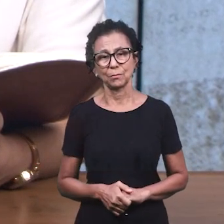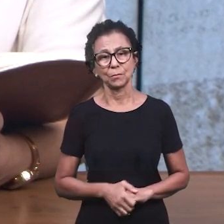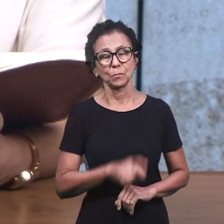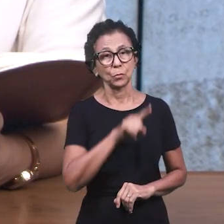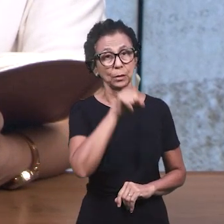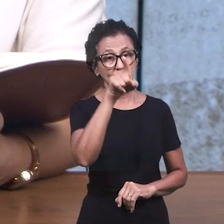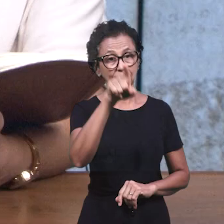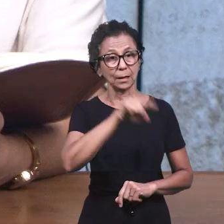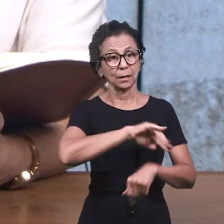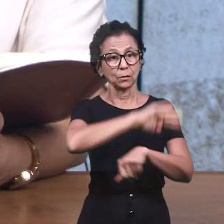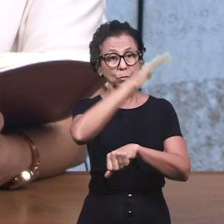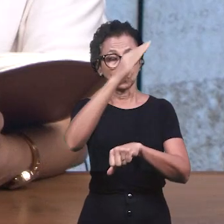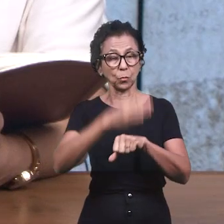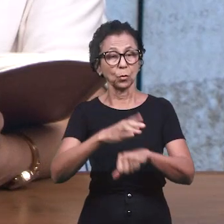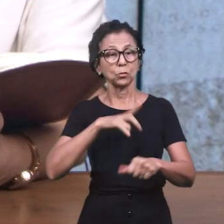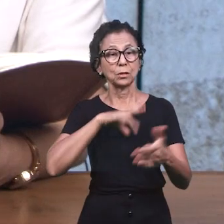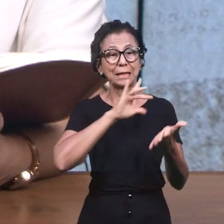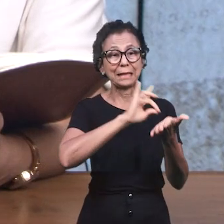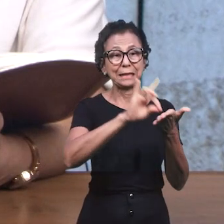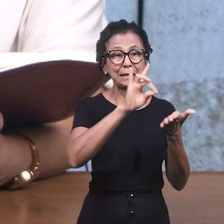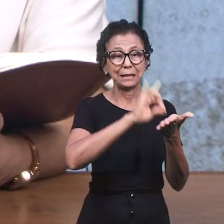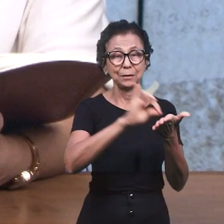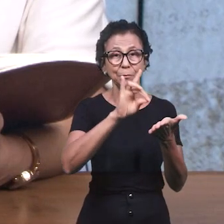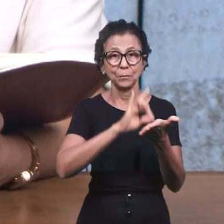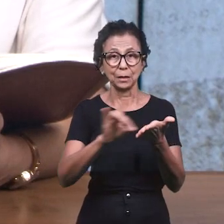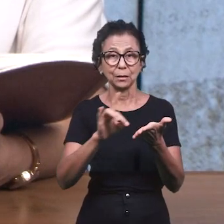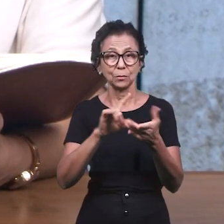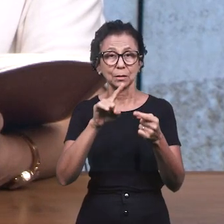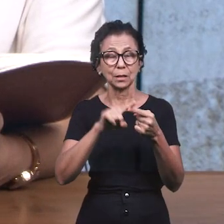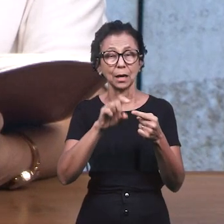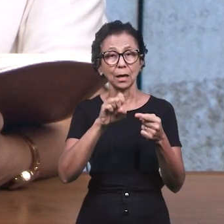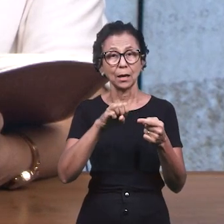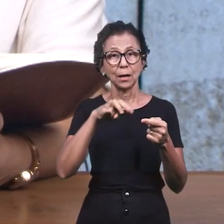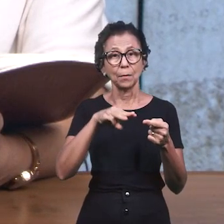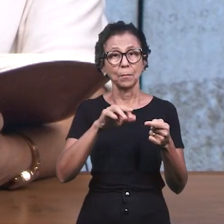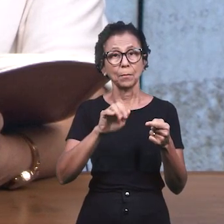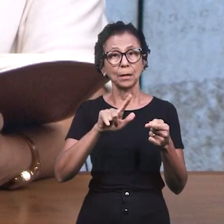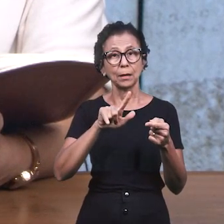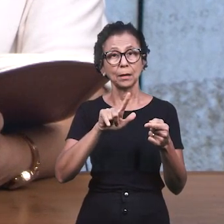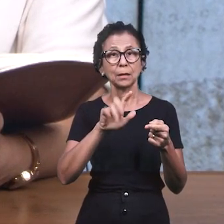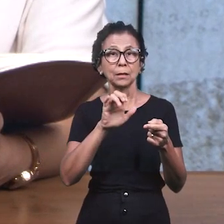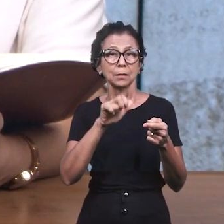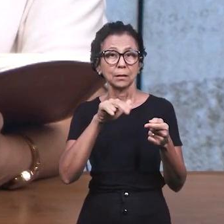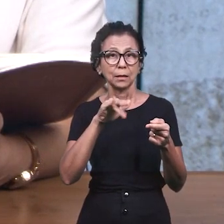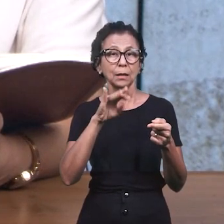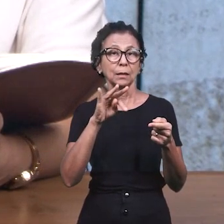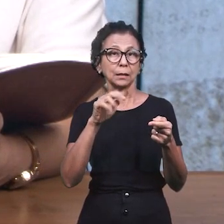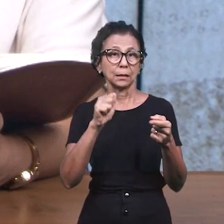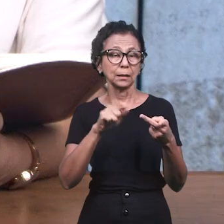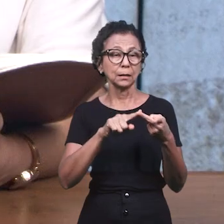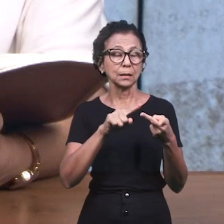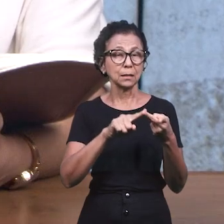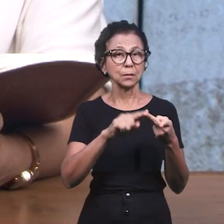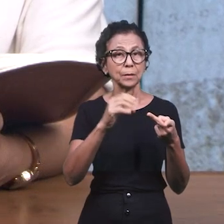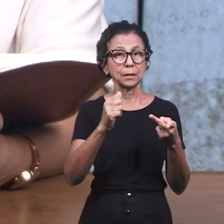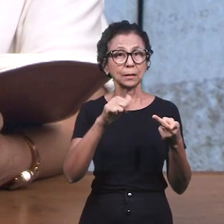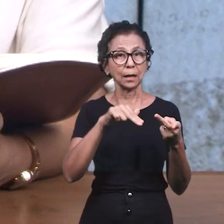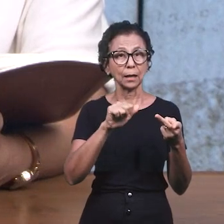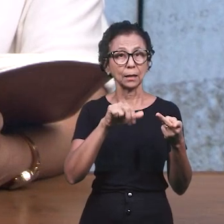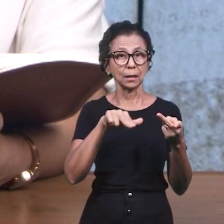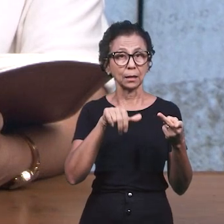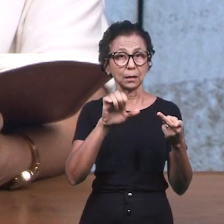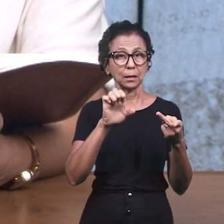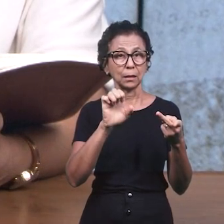inimigos. Porque os amalequitas e os cananeus estão ali diante da vossa face e caireis